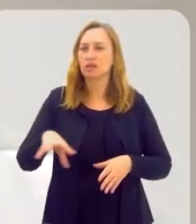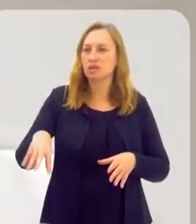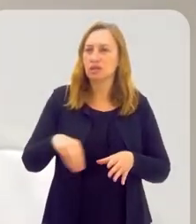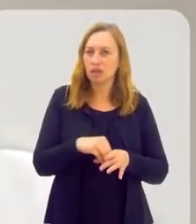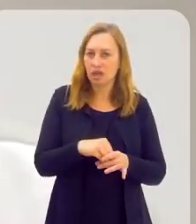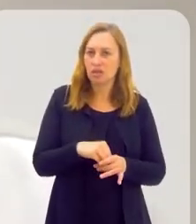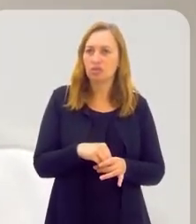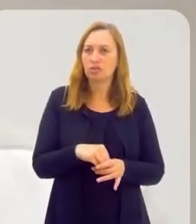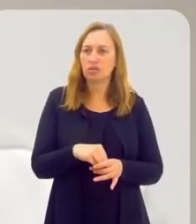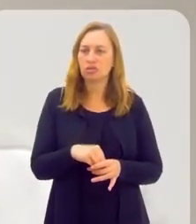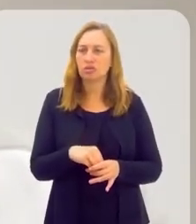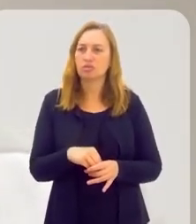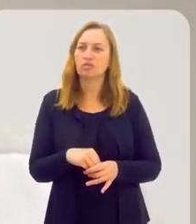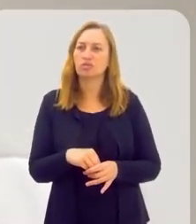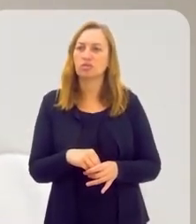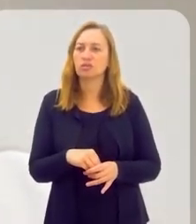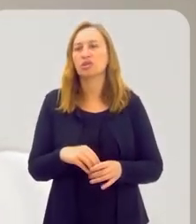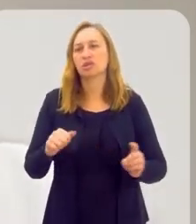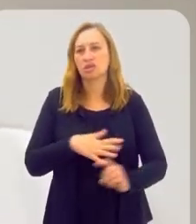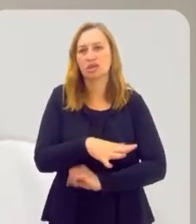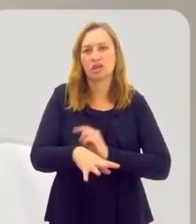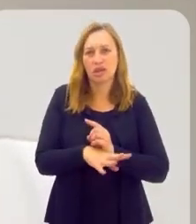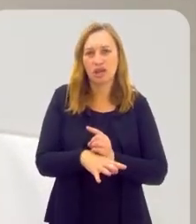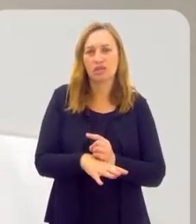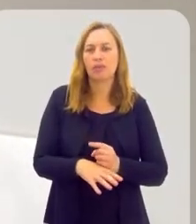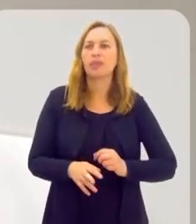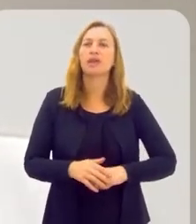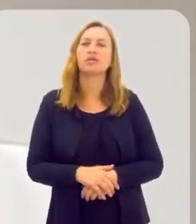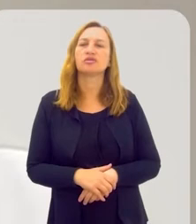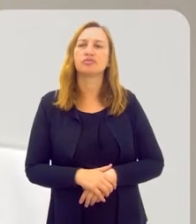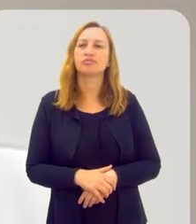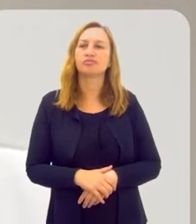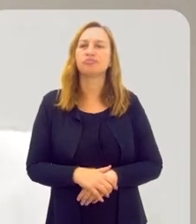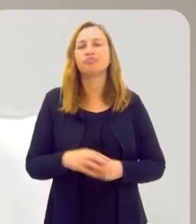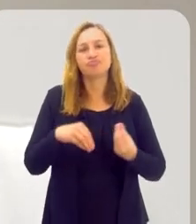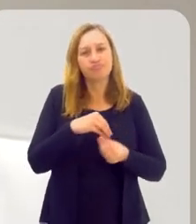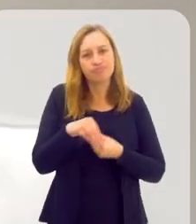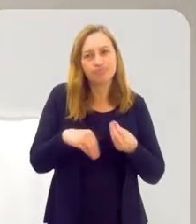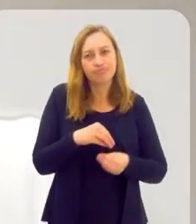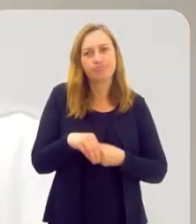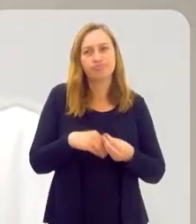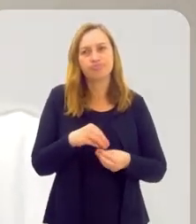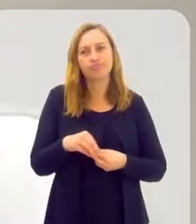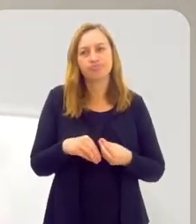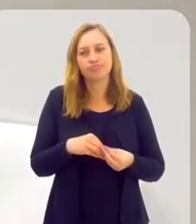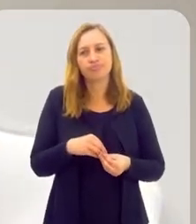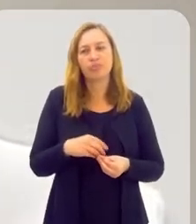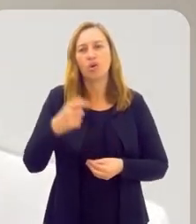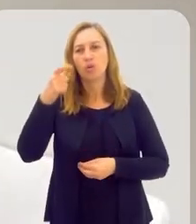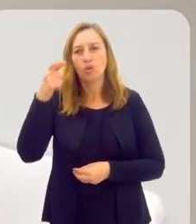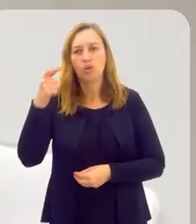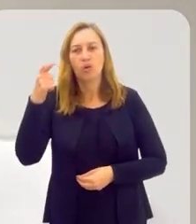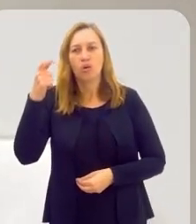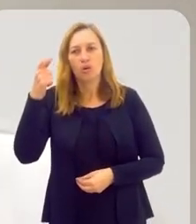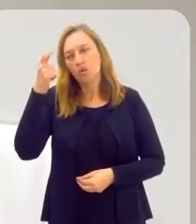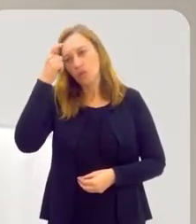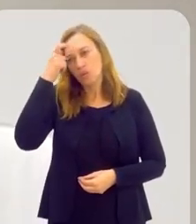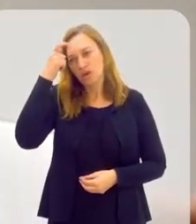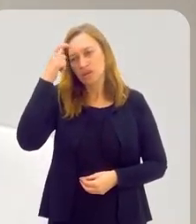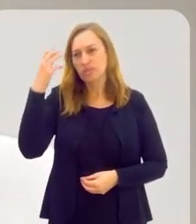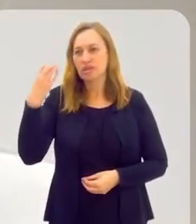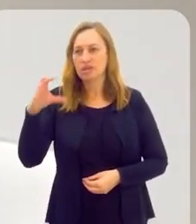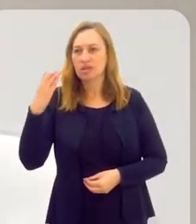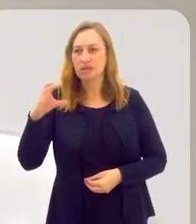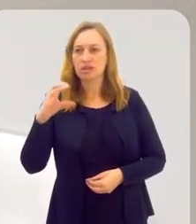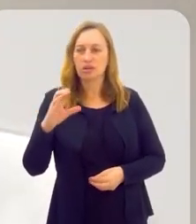terreno para dentro da academia, para dentro da universidade. E, portanto, há uma mistura entre o tal conhecimento científico